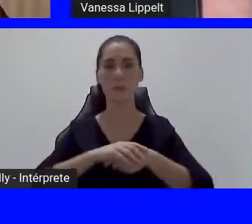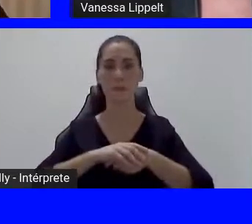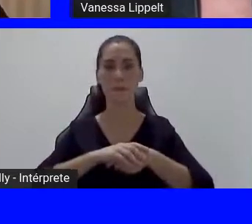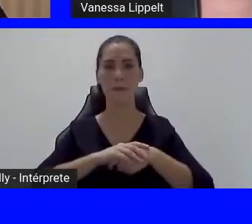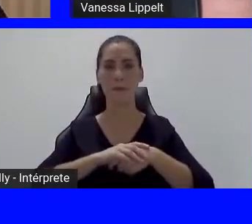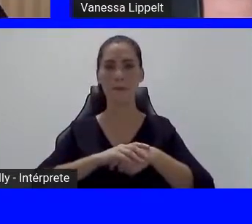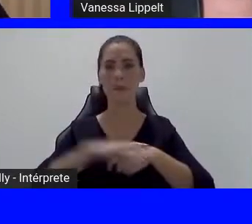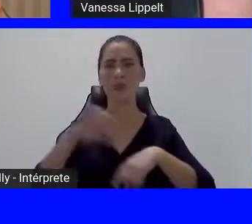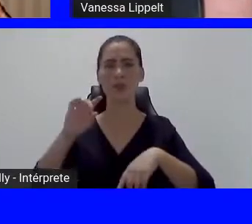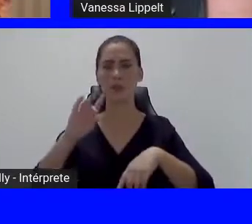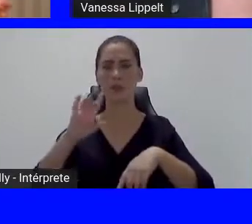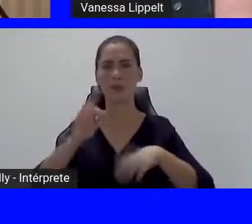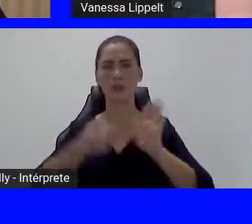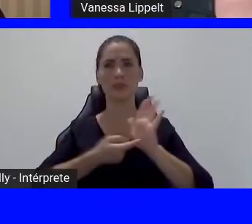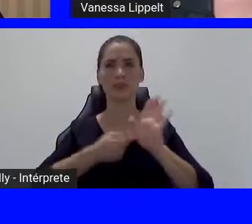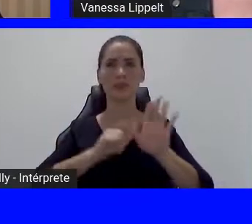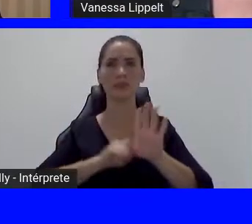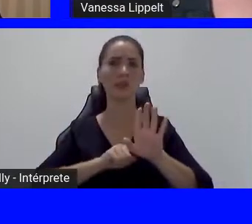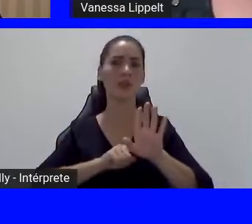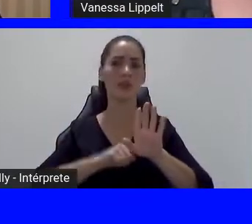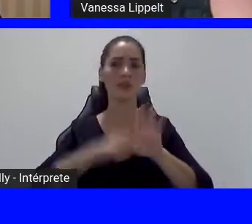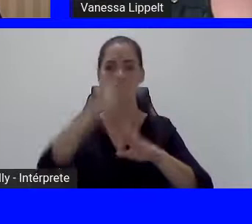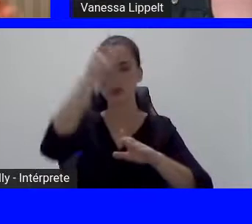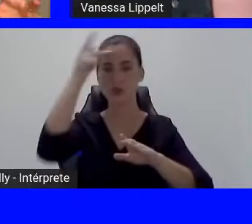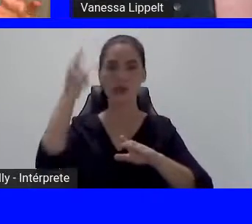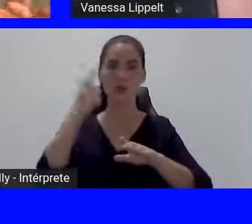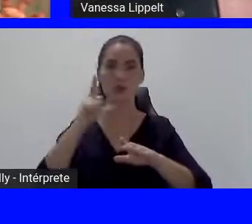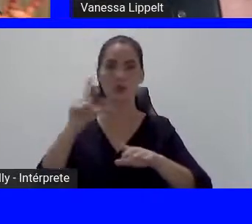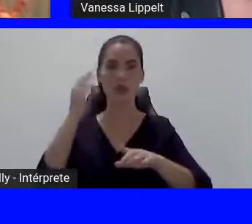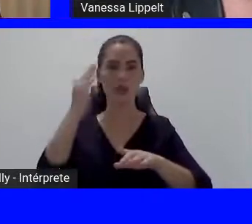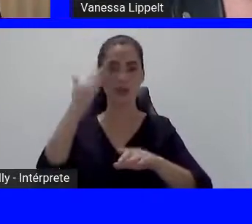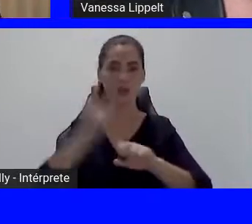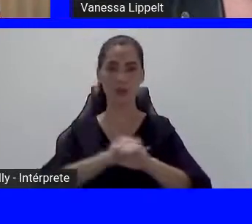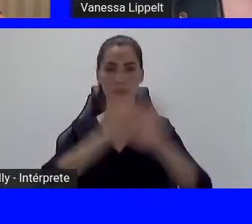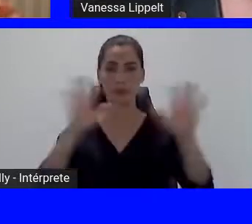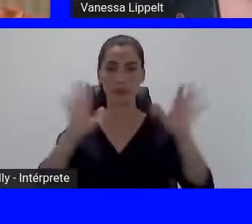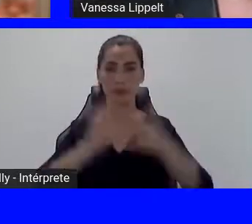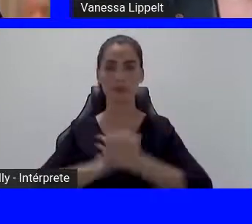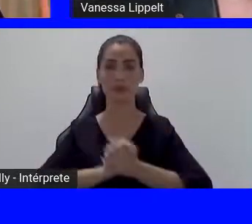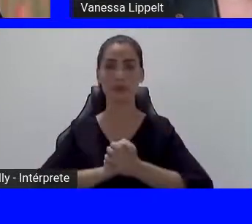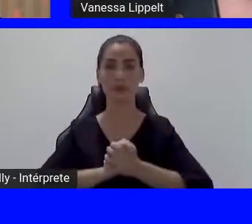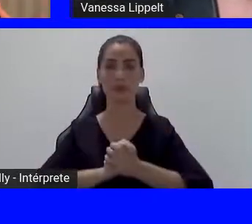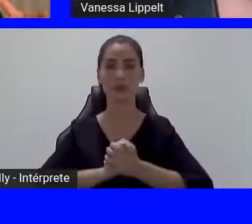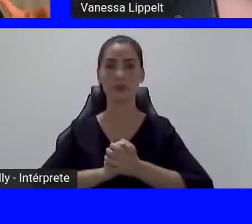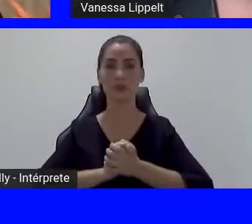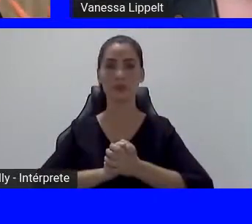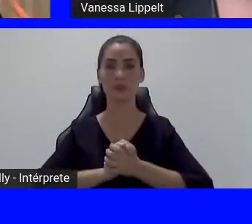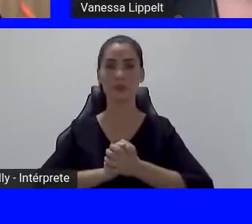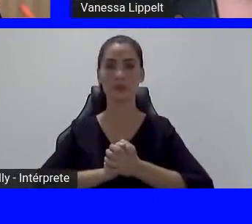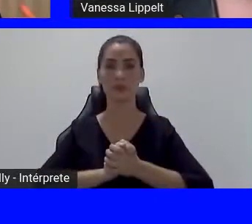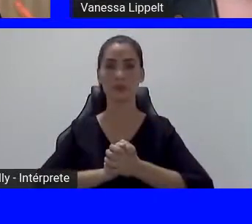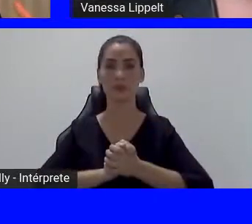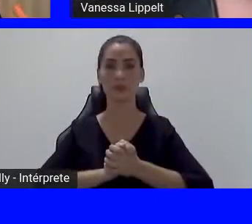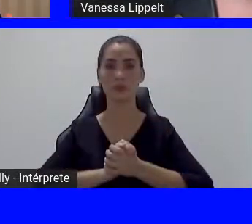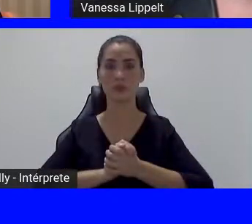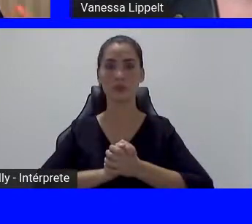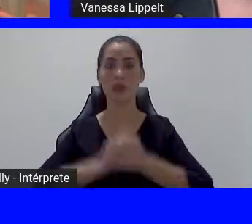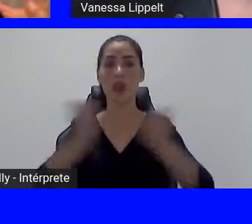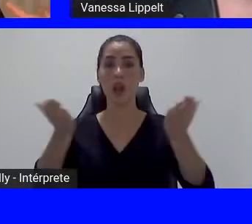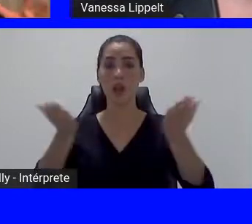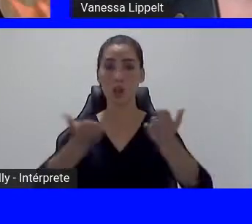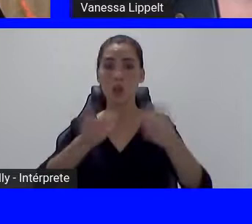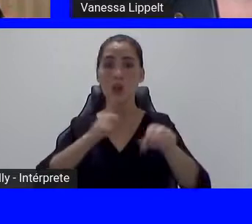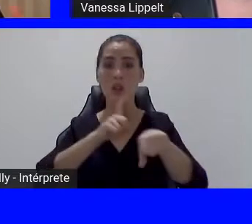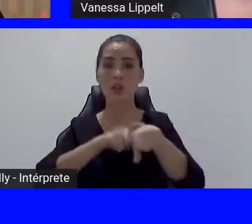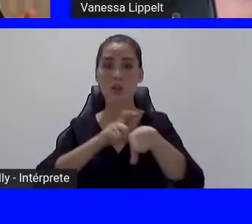uma analogia muito simples, mas para que as pessoas possam entender. Esse é o momento de acomodar as laranjas no cesto.